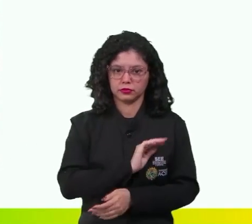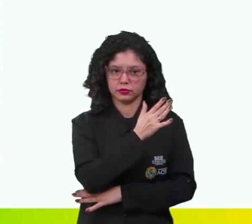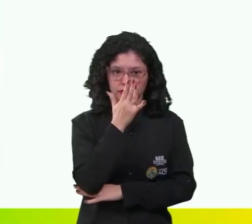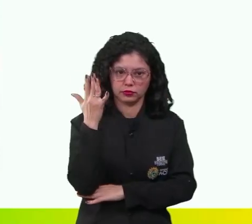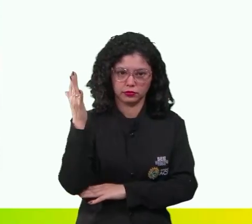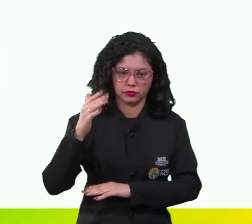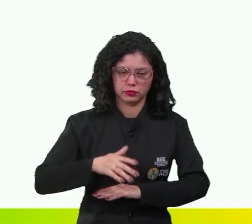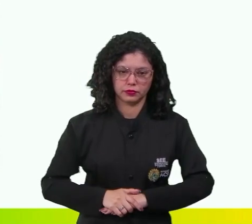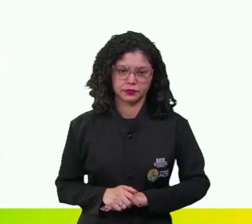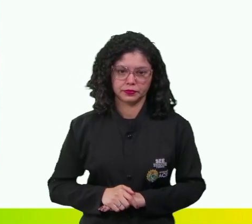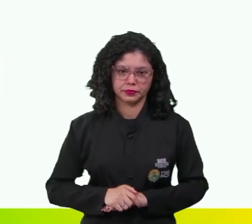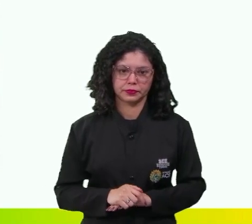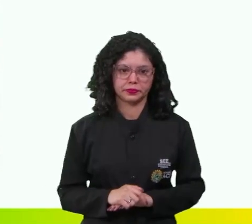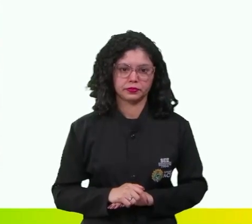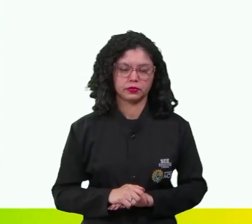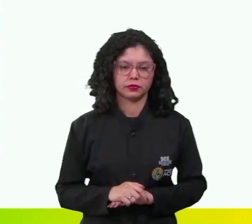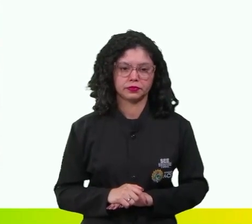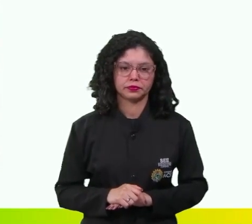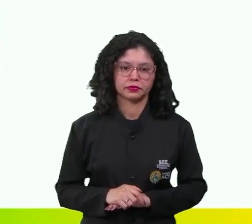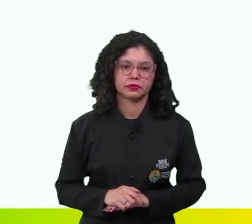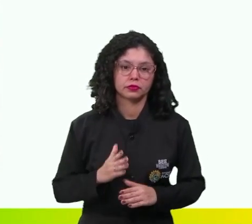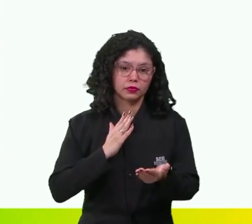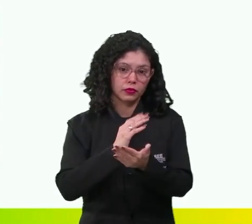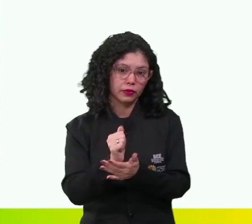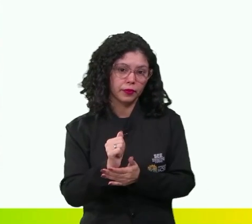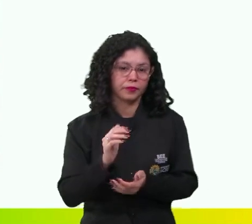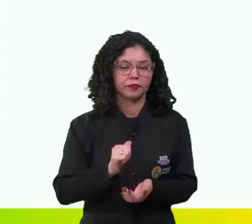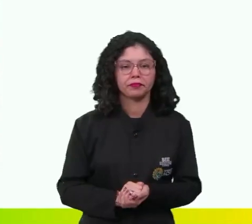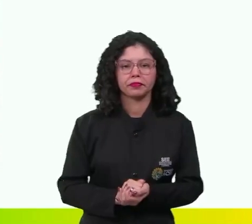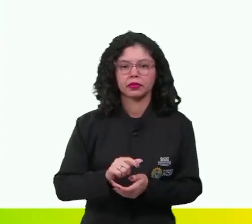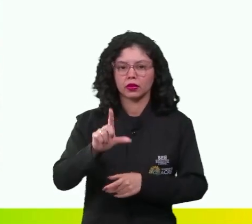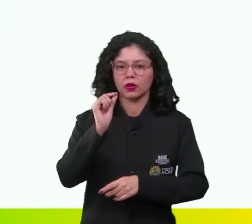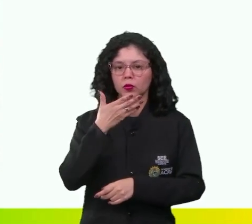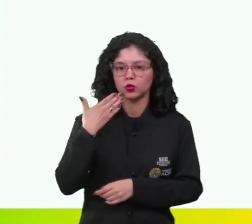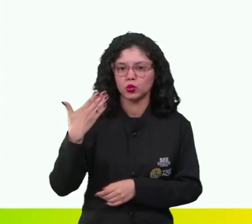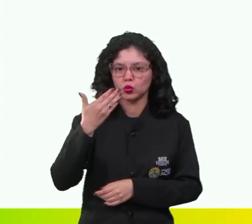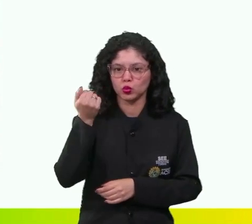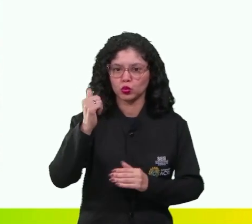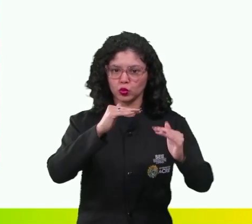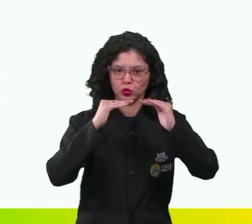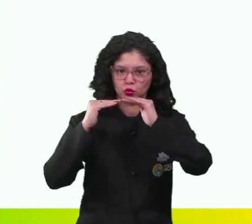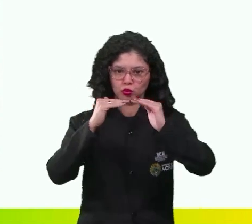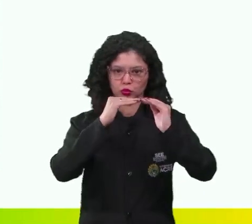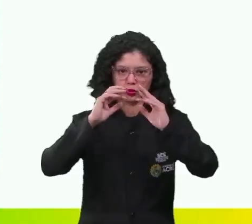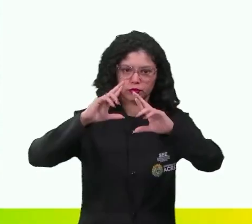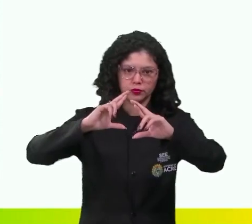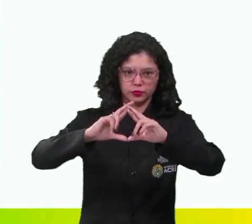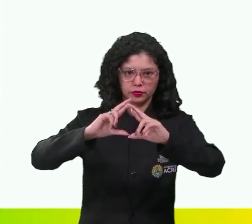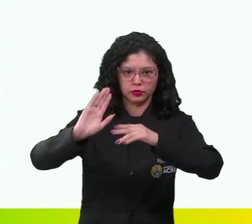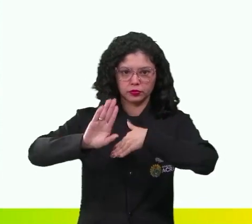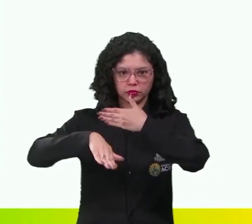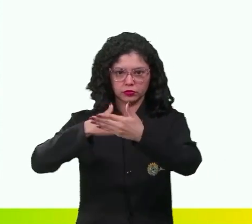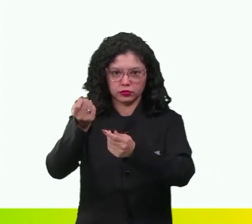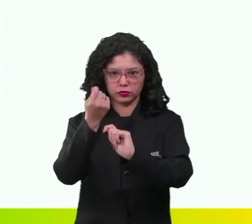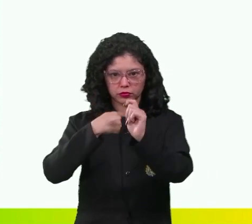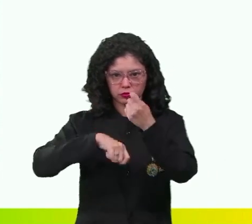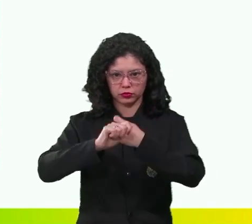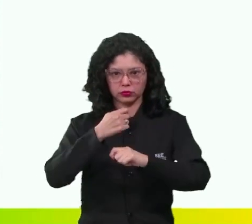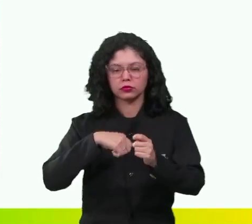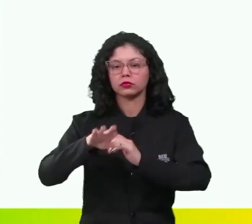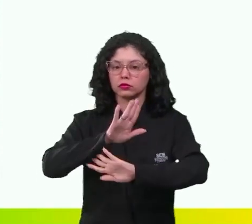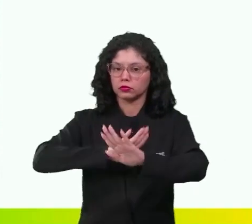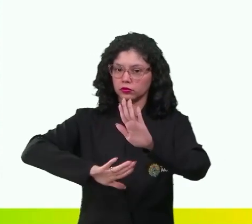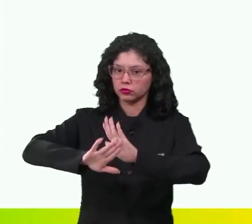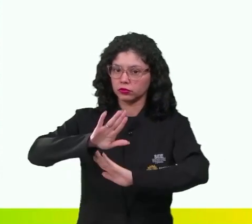natureza. E, finalmente, a busca por soluções sustentáveis que equilibrem